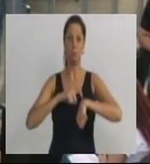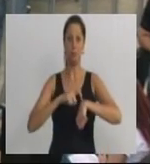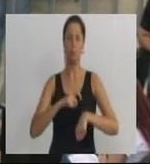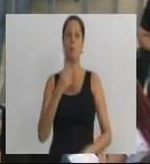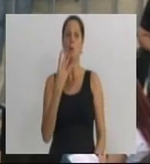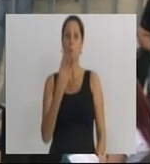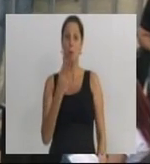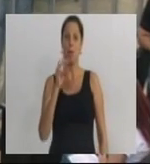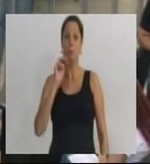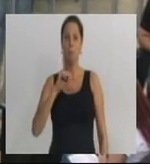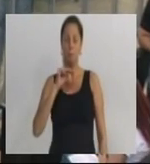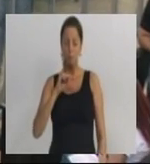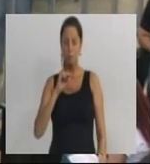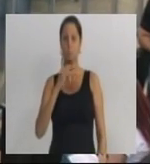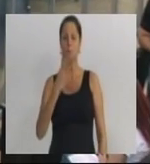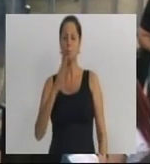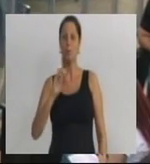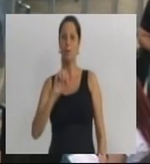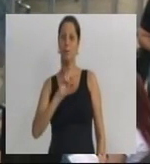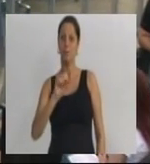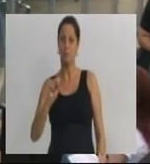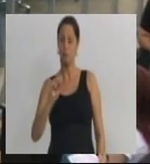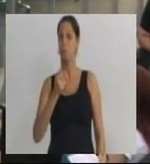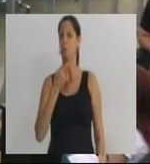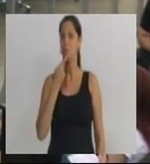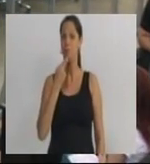e 40 segundos.